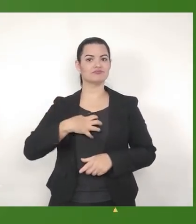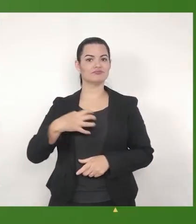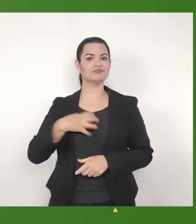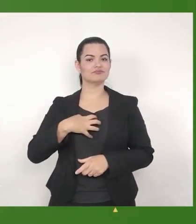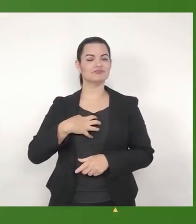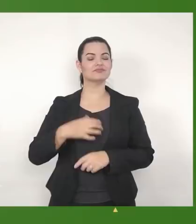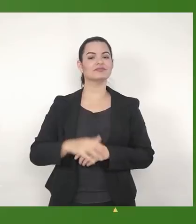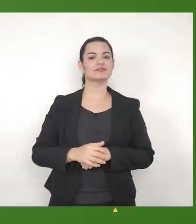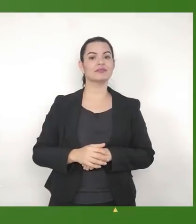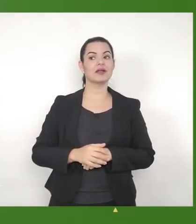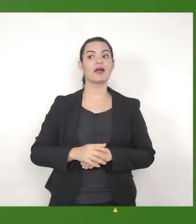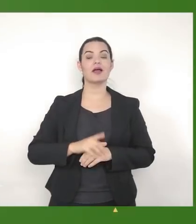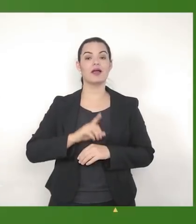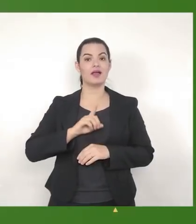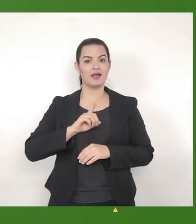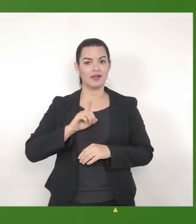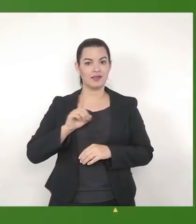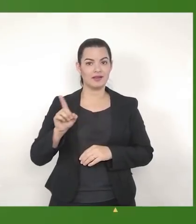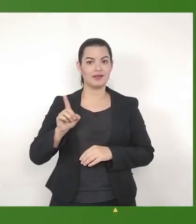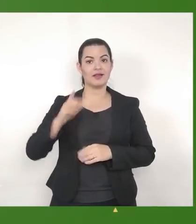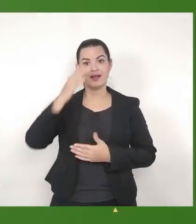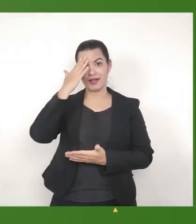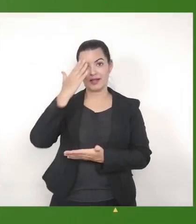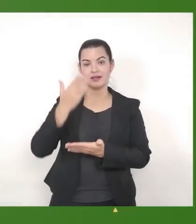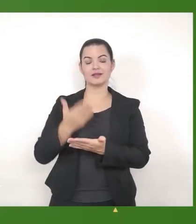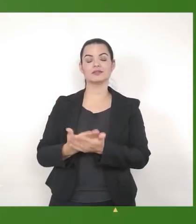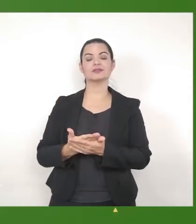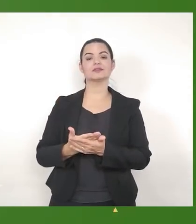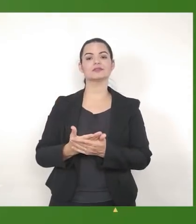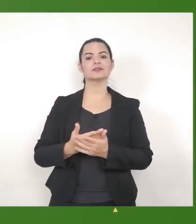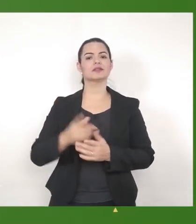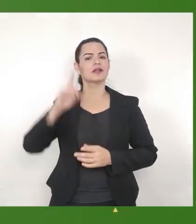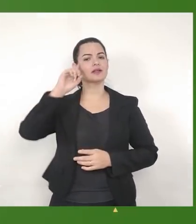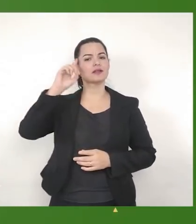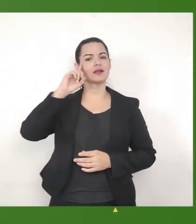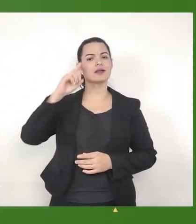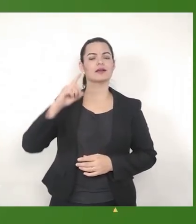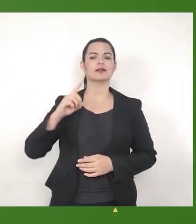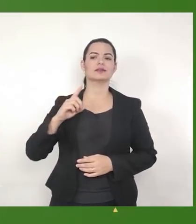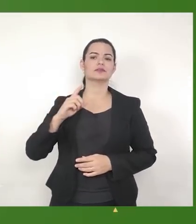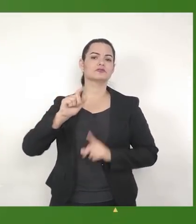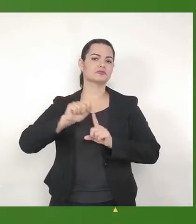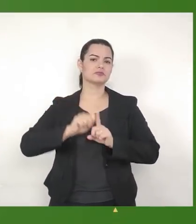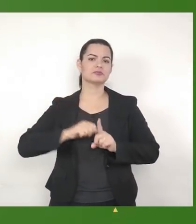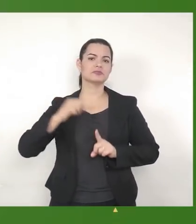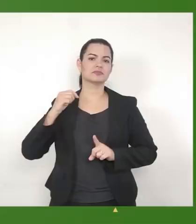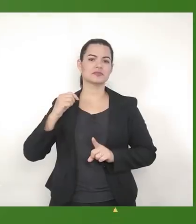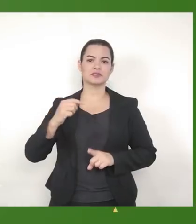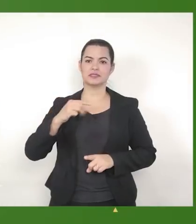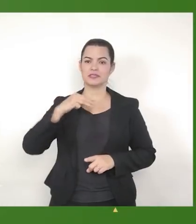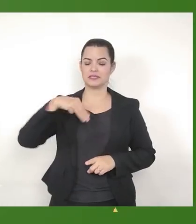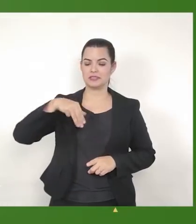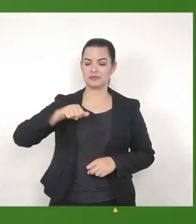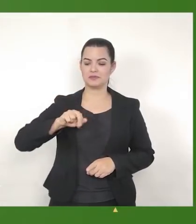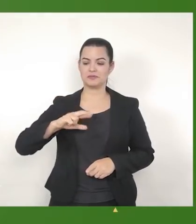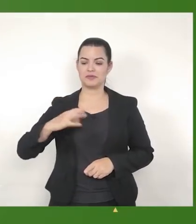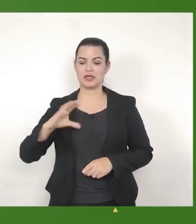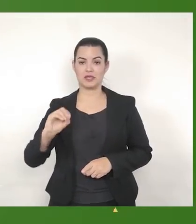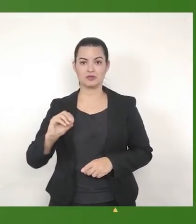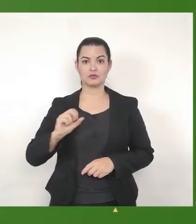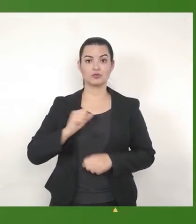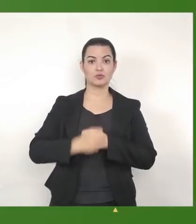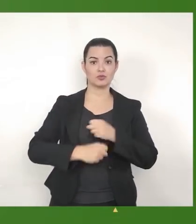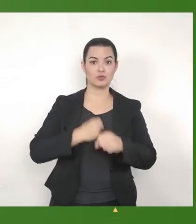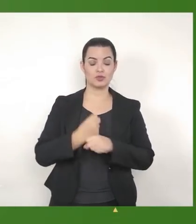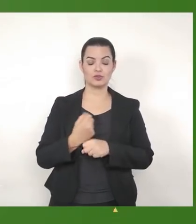Bahia. Então eles acreditam que em março de 1500 teria partido de Portugal a